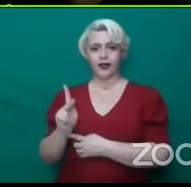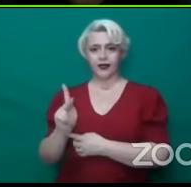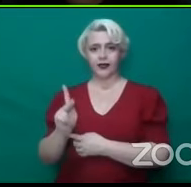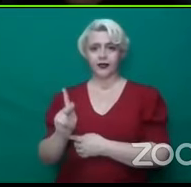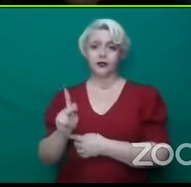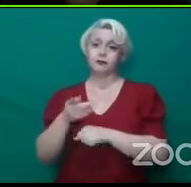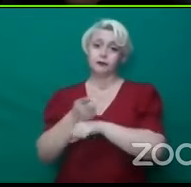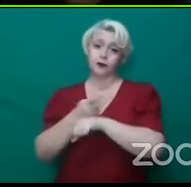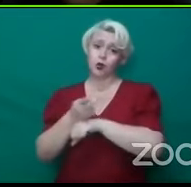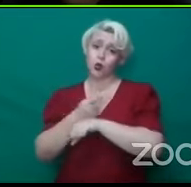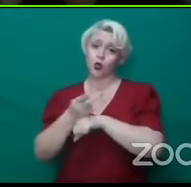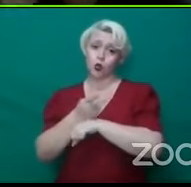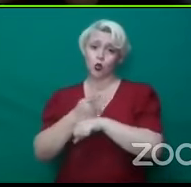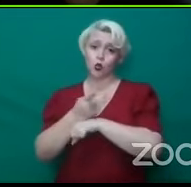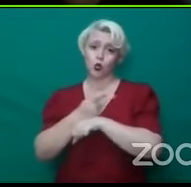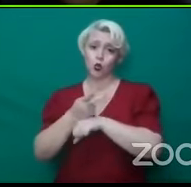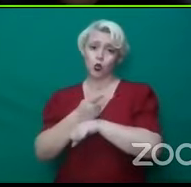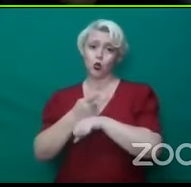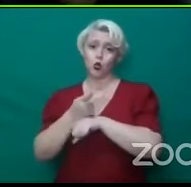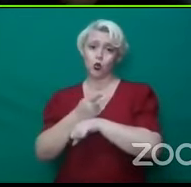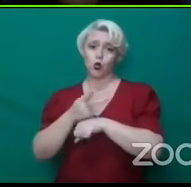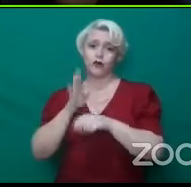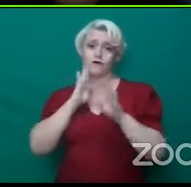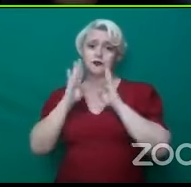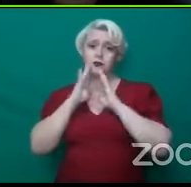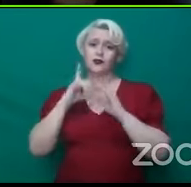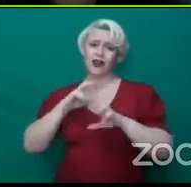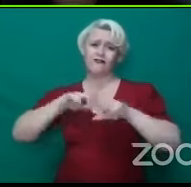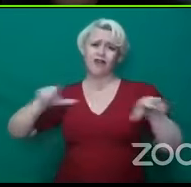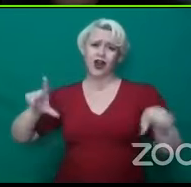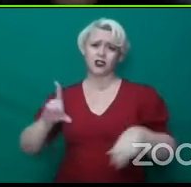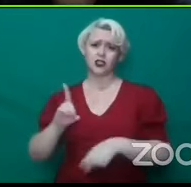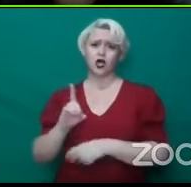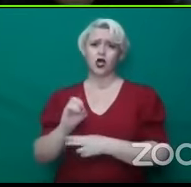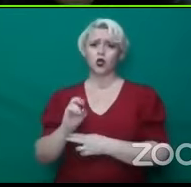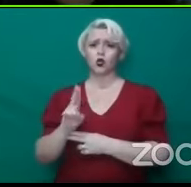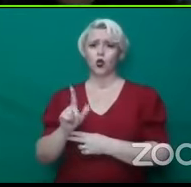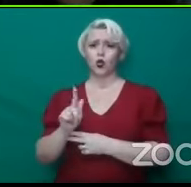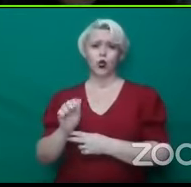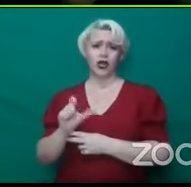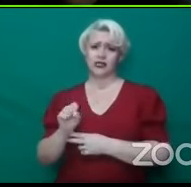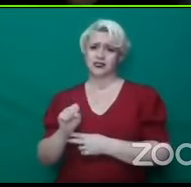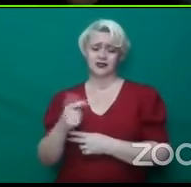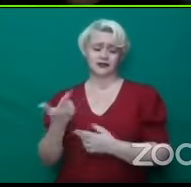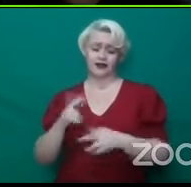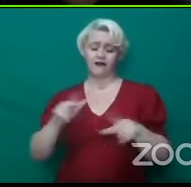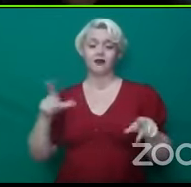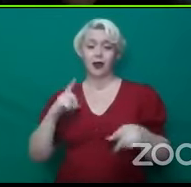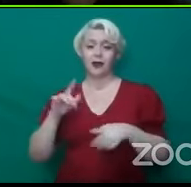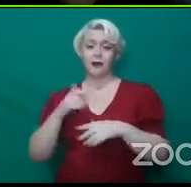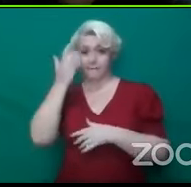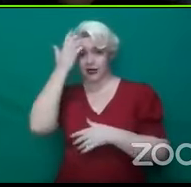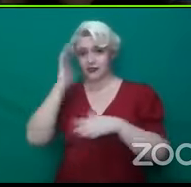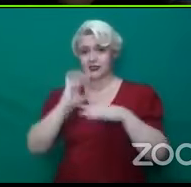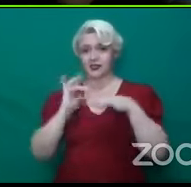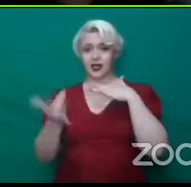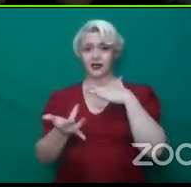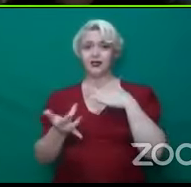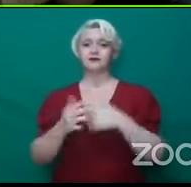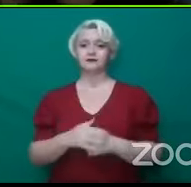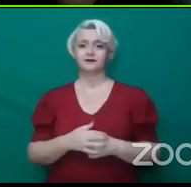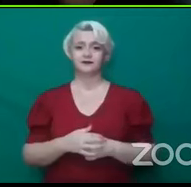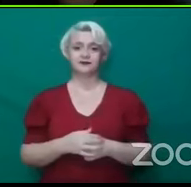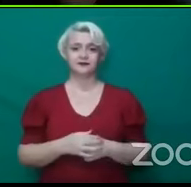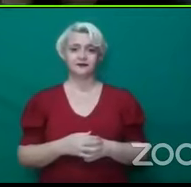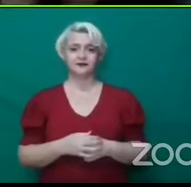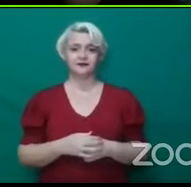um monte lá, que é Douglas Martins, acho que tem vários, então acho mais fácil no Instagram, então, né? E é isso aí, mandem mensagem, eu respondo.